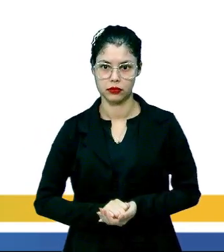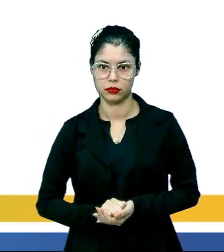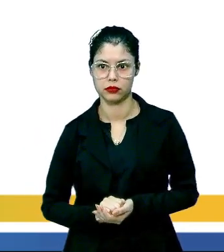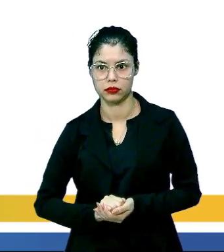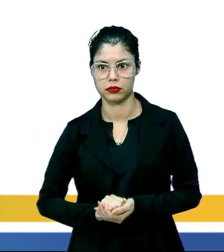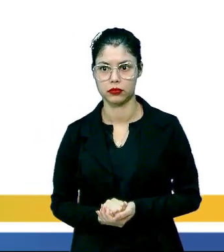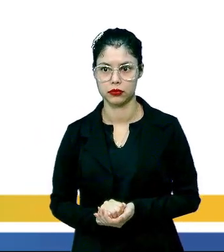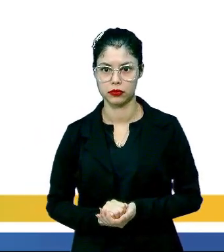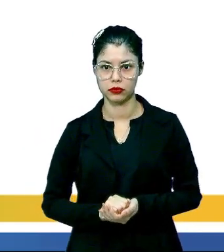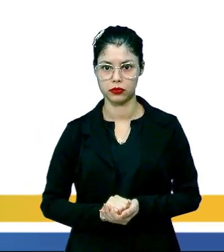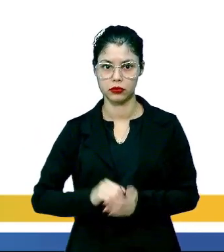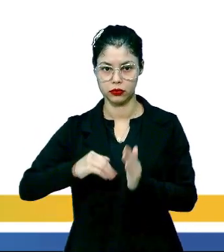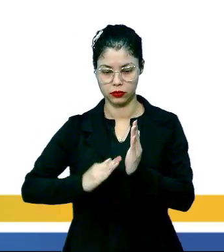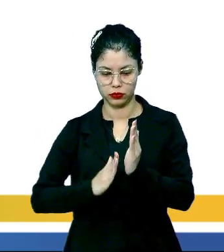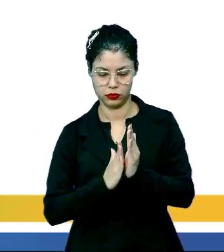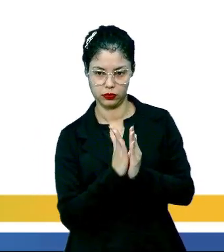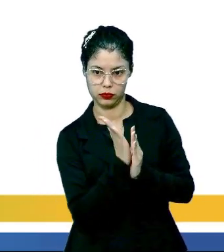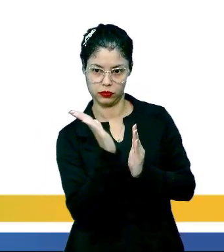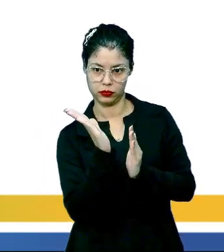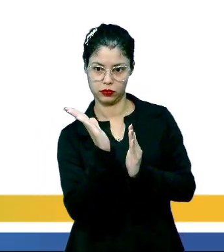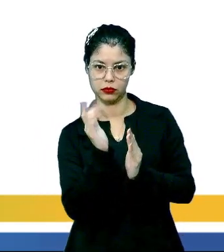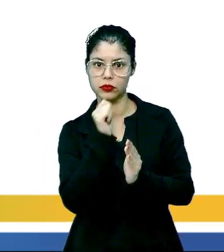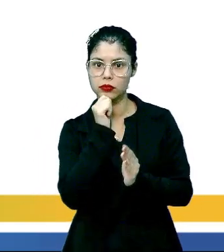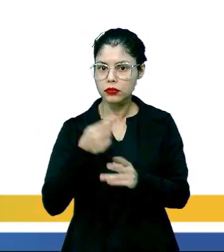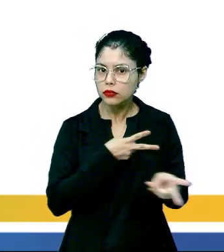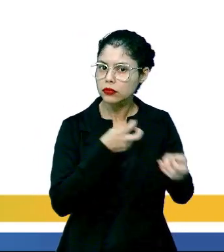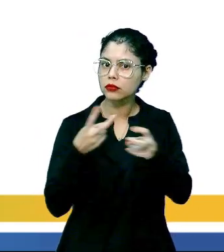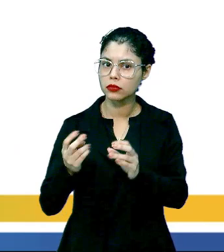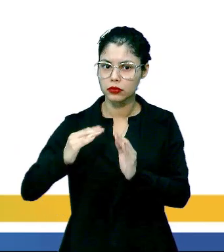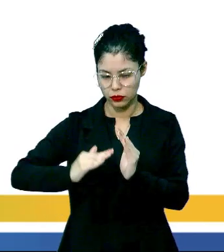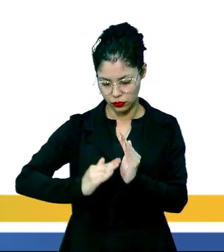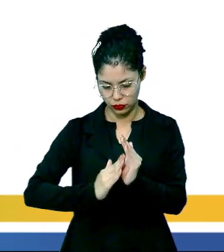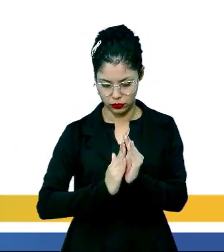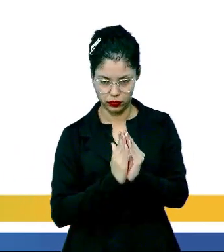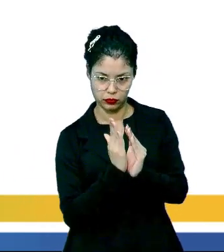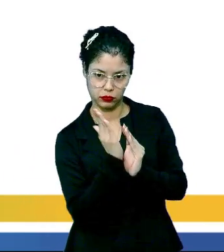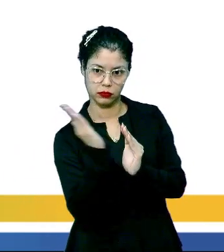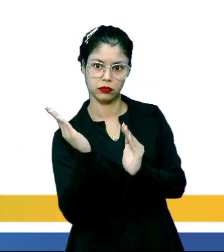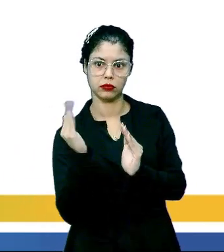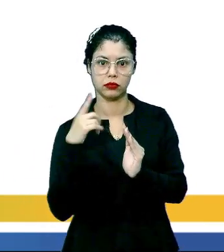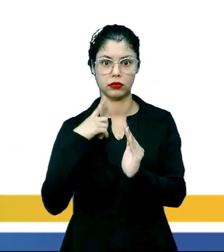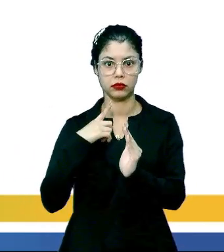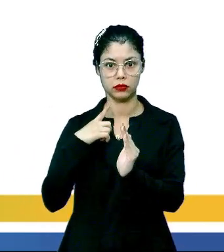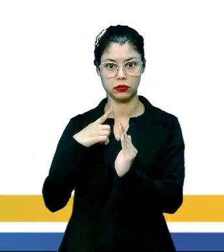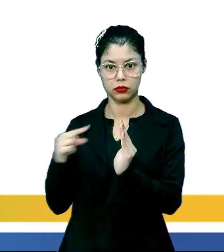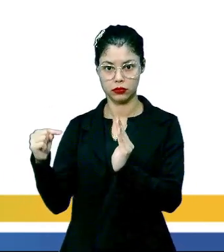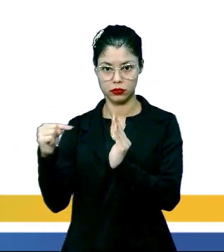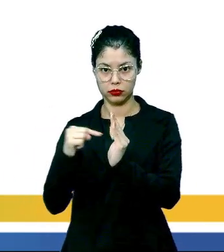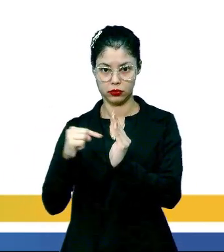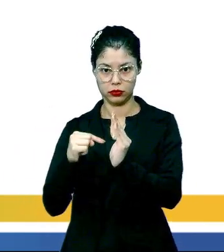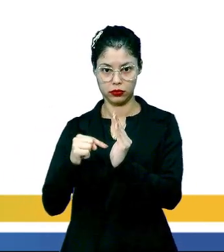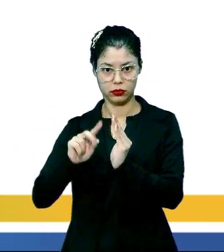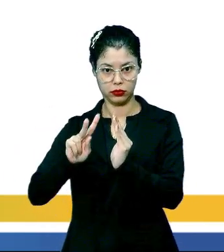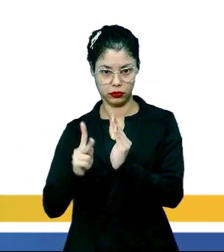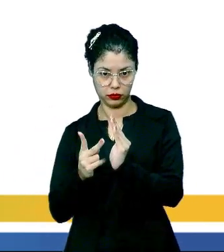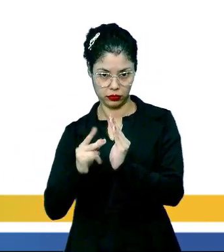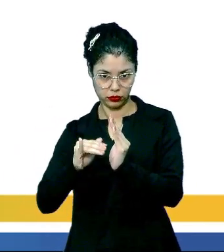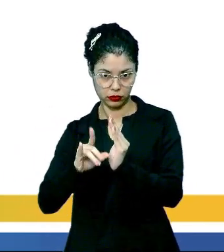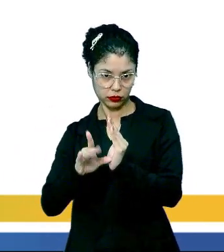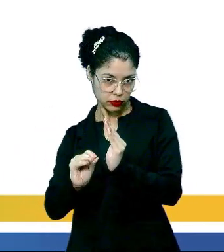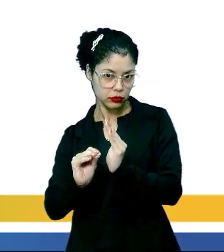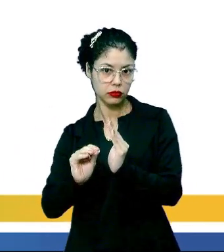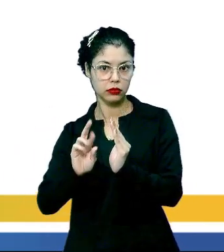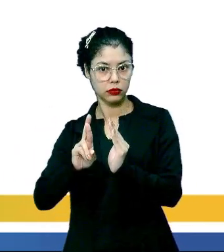borda côncava. Tá percebendo aí, pessoal, logo na borda côncava, na imagem, tem o hilo renal. É por